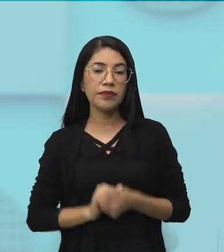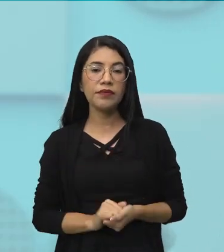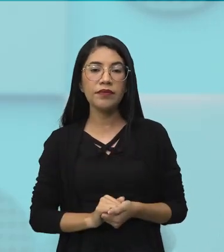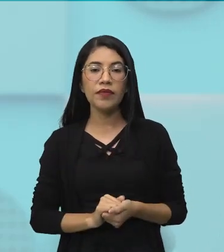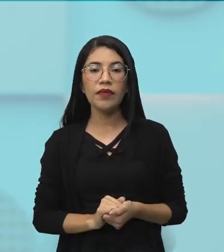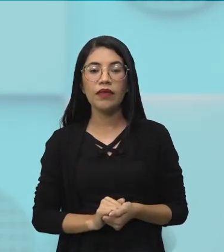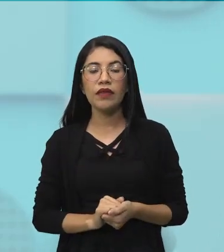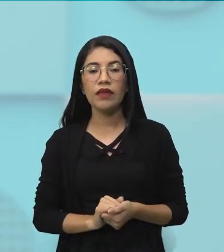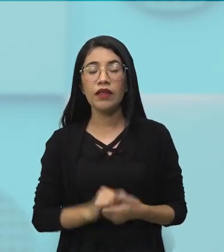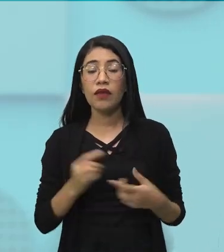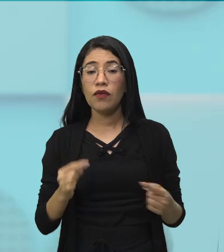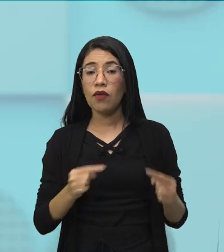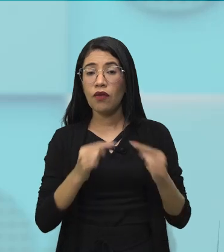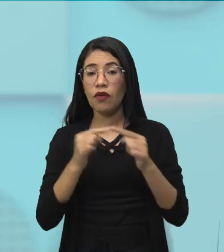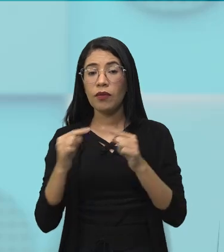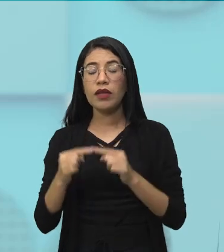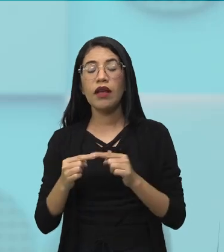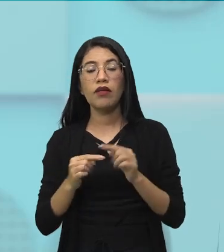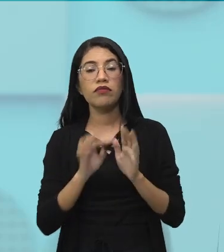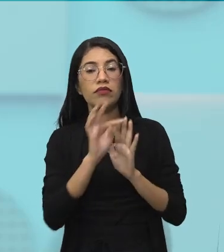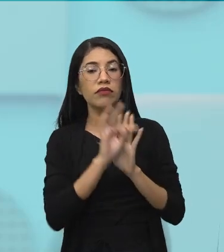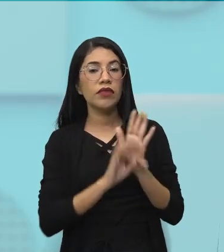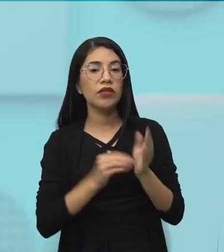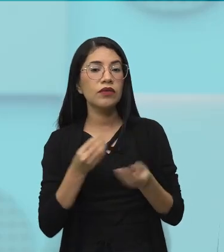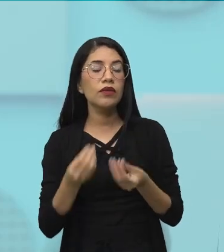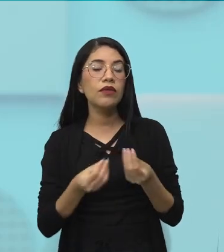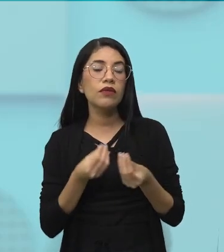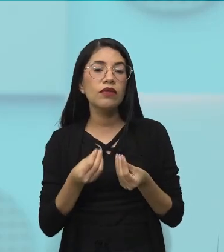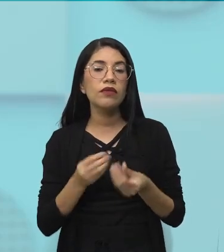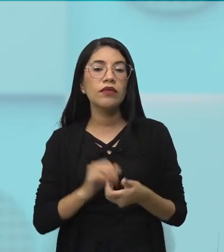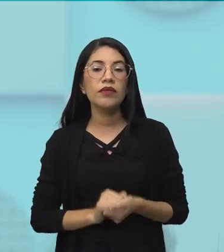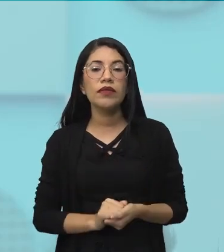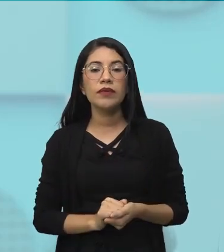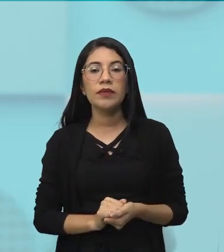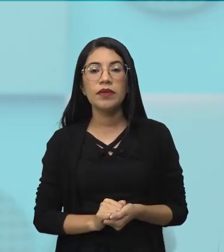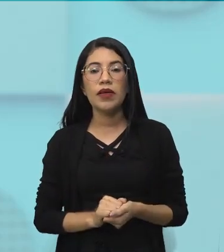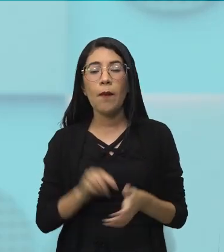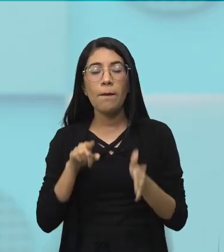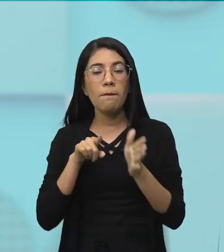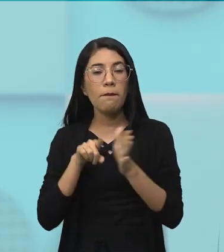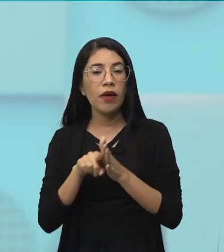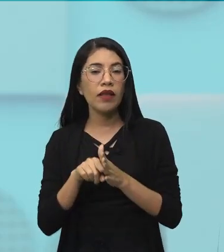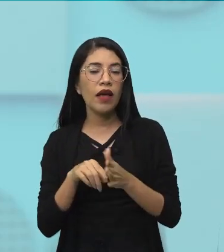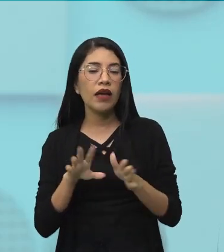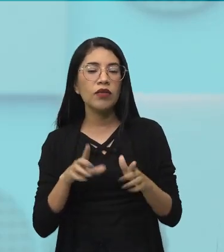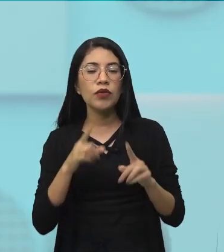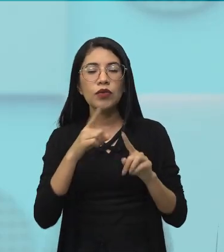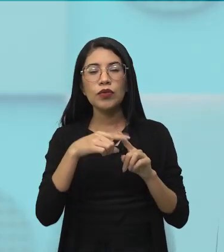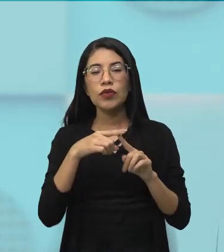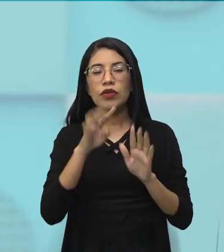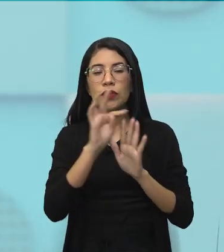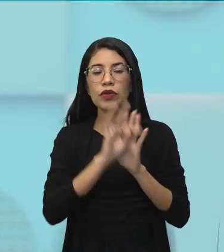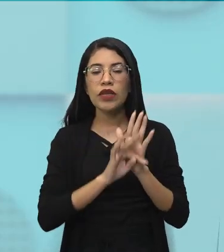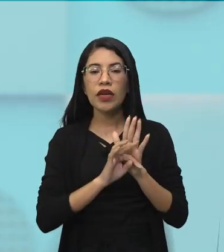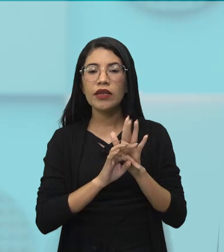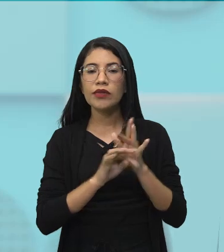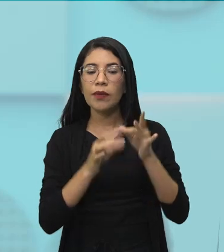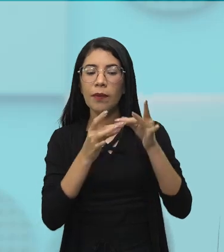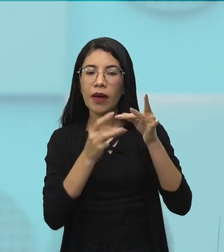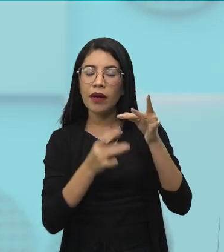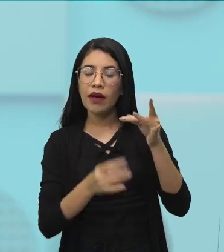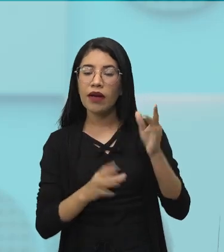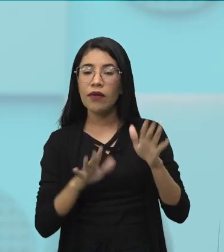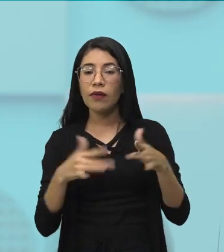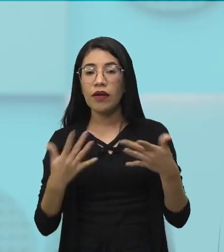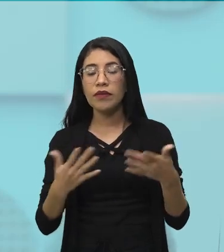vou enquadrar esse texto, se eu tiver que colocar lá. Qual é a tipologia textual do texto abaixo? Percebo